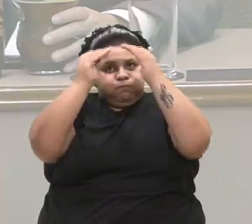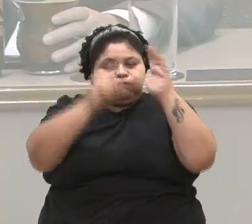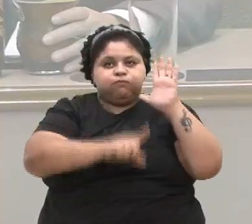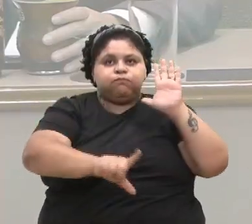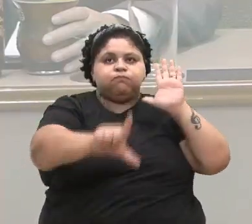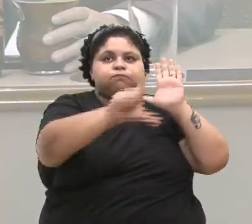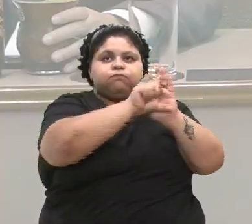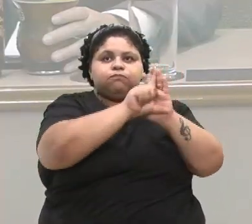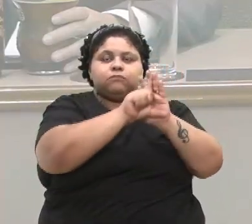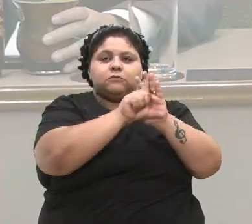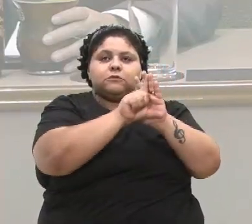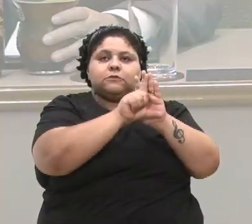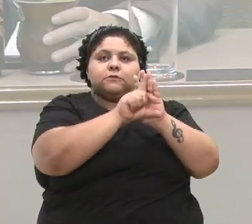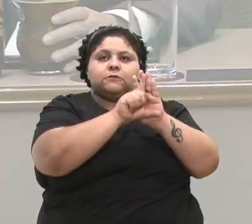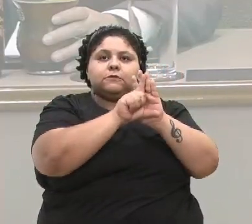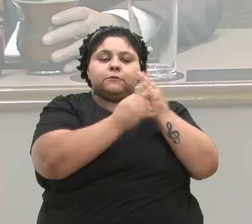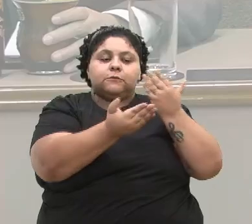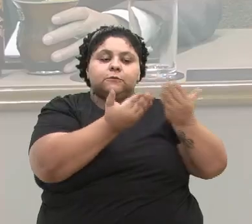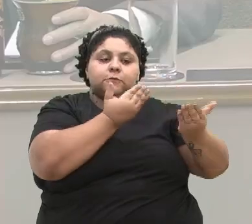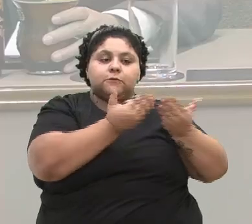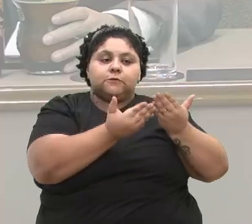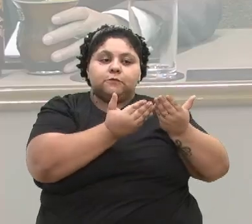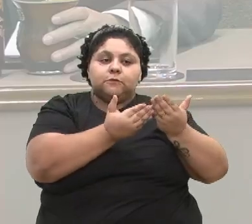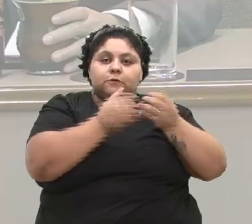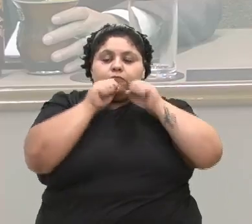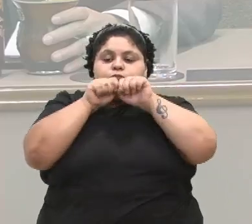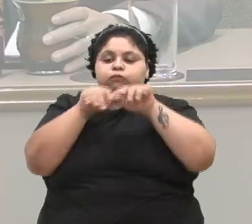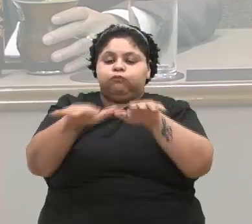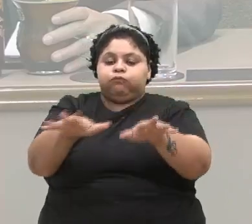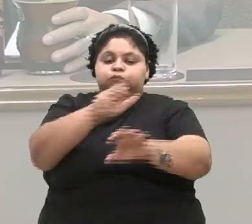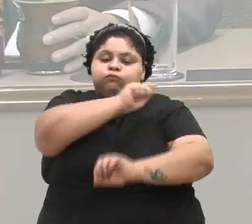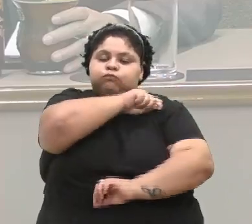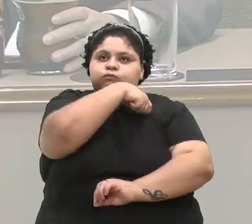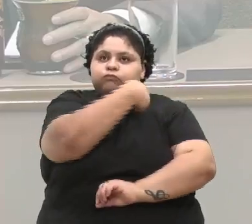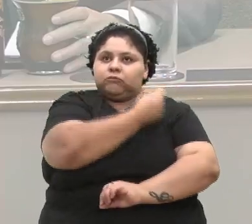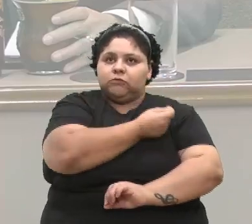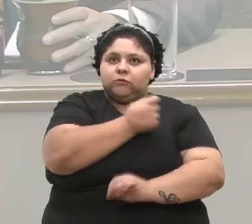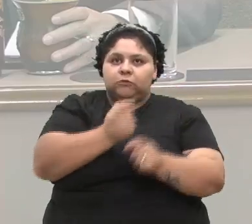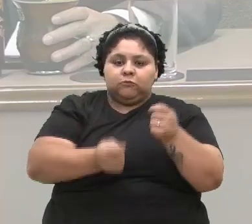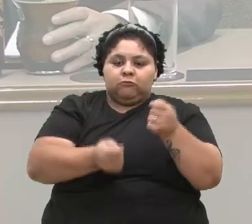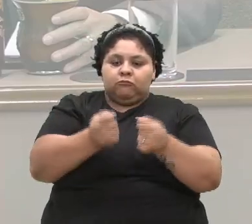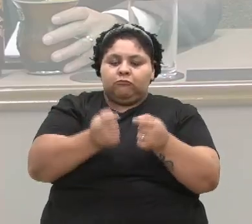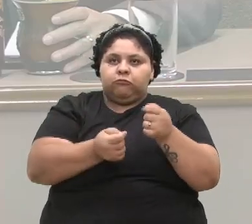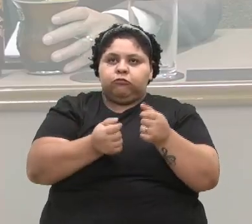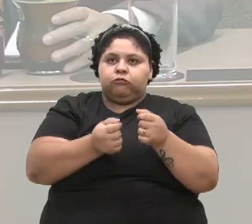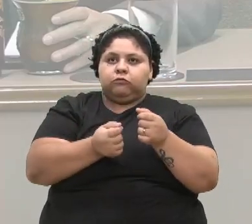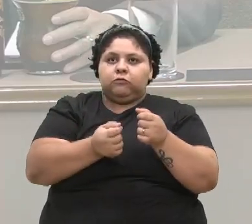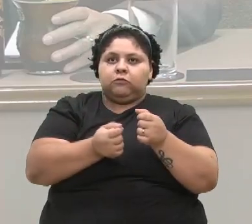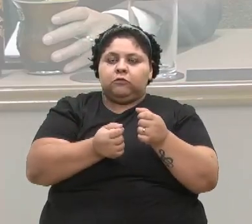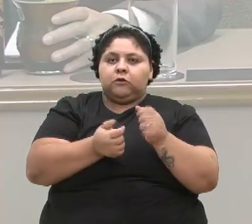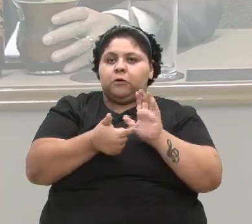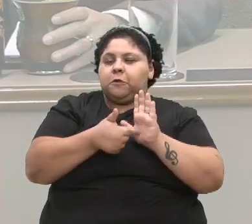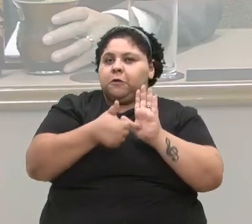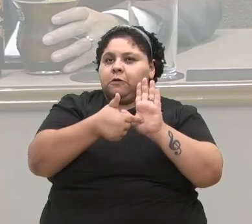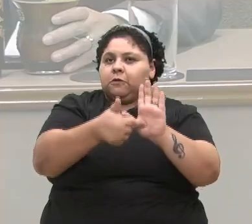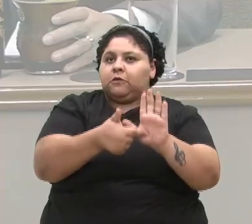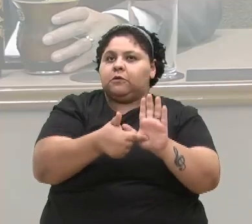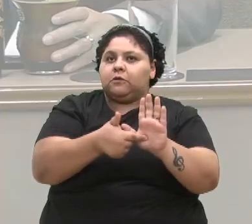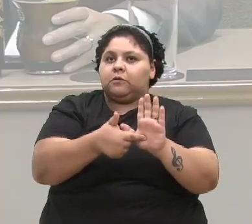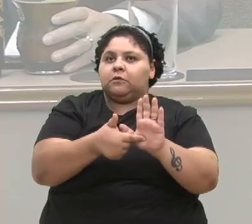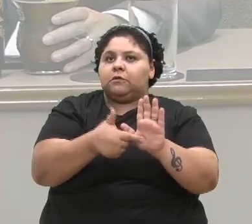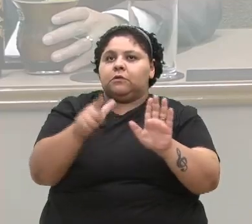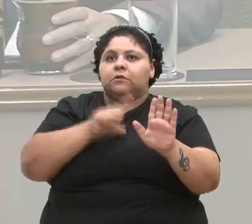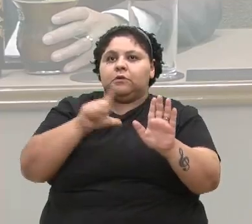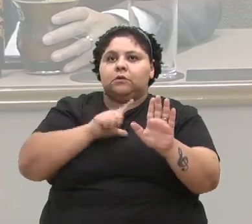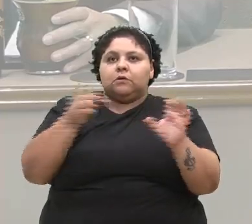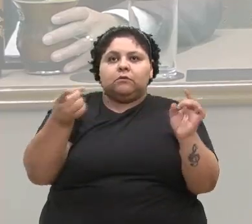regulatórias, orientadoras de repercussão na fiscalização e controle, revelando condições de obtenção